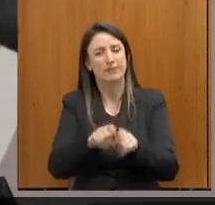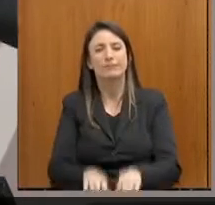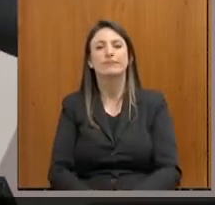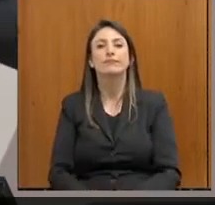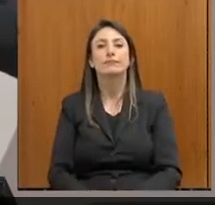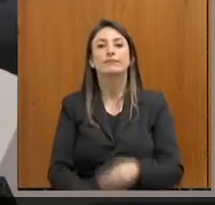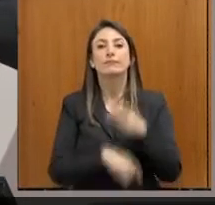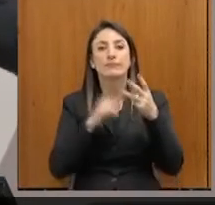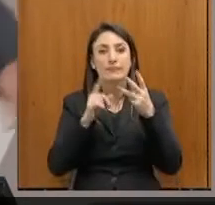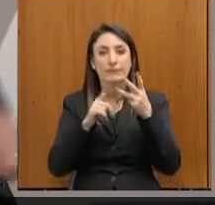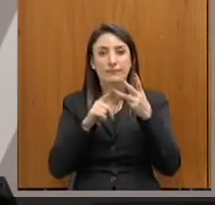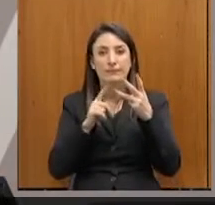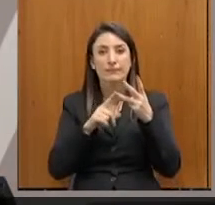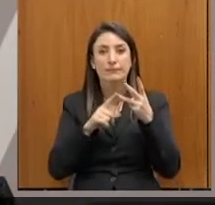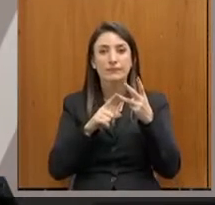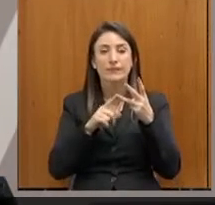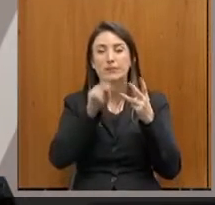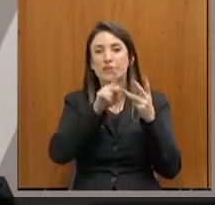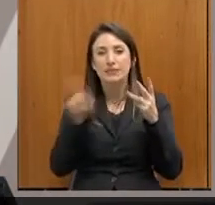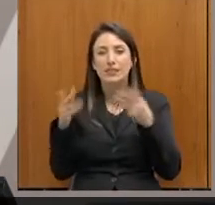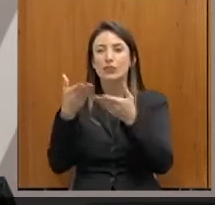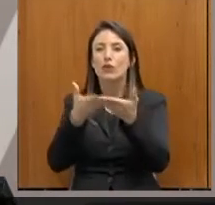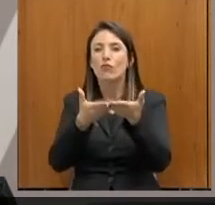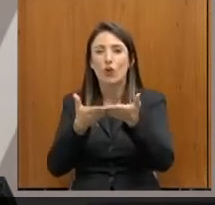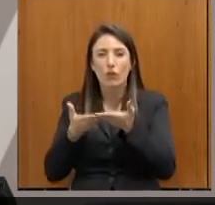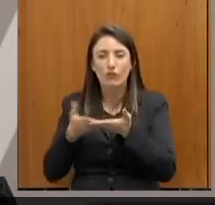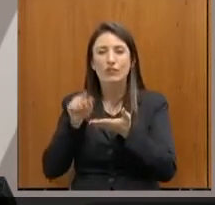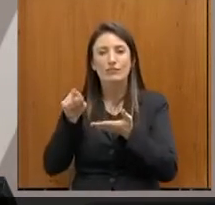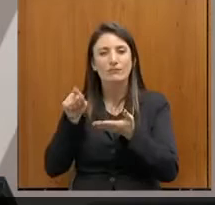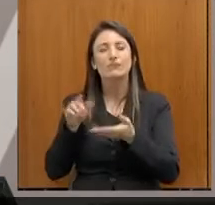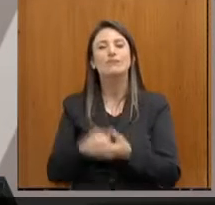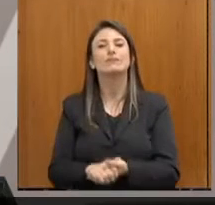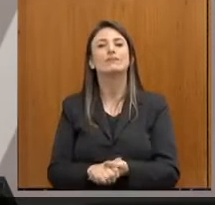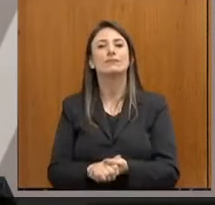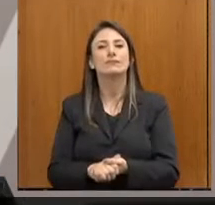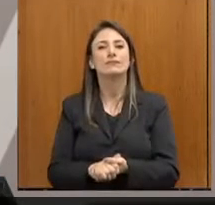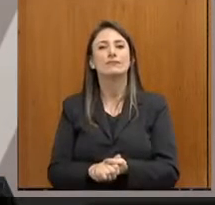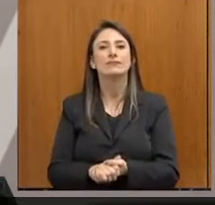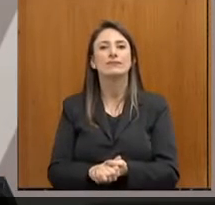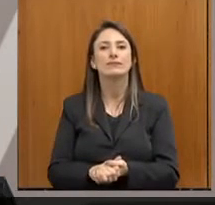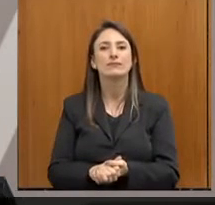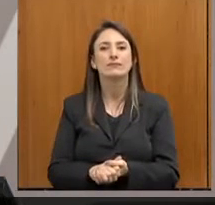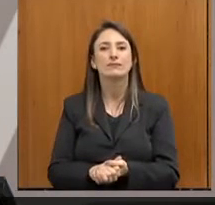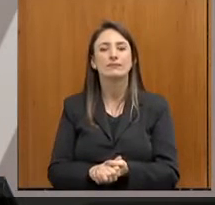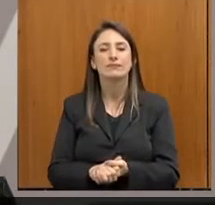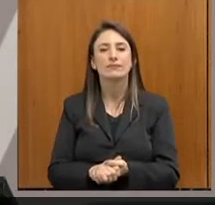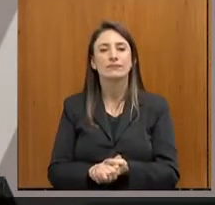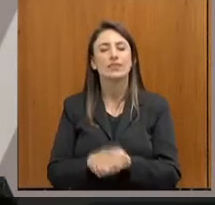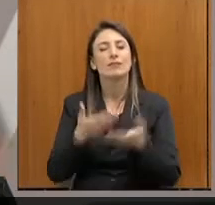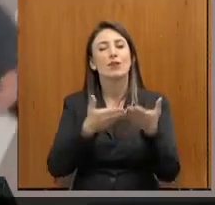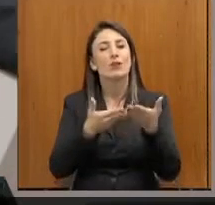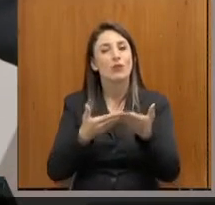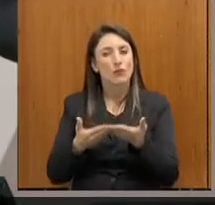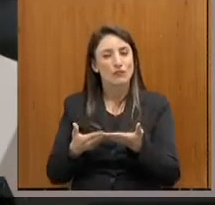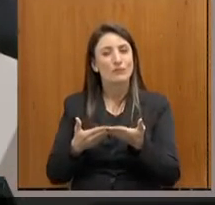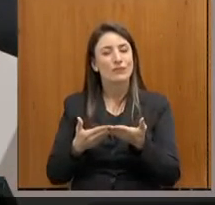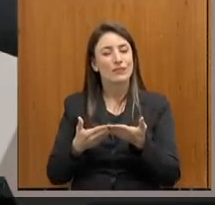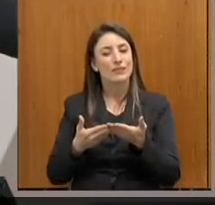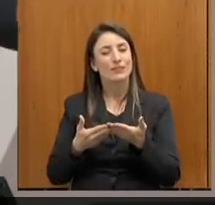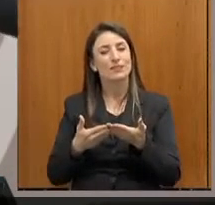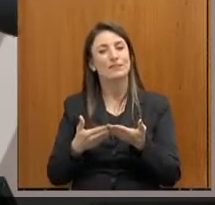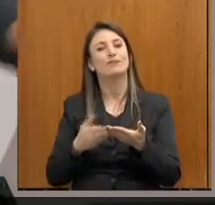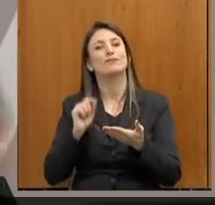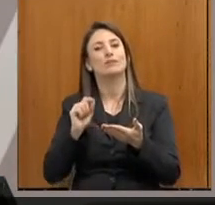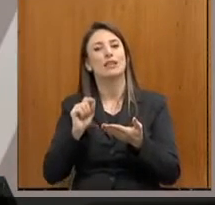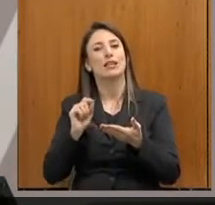fim seu presidente faço o convite a voz também gente agora uma questão um pouquinho mais Ampla do que essa Assembleia o convite para a gente